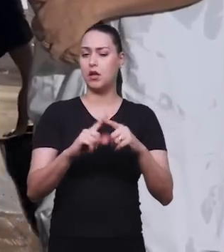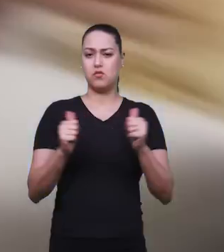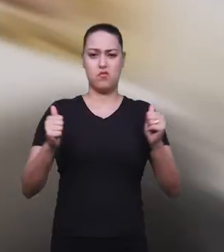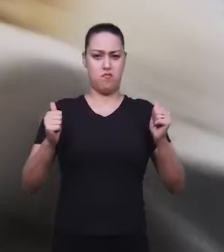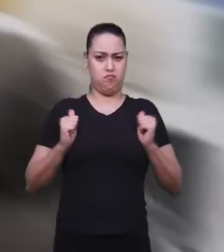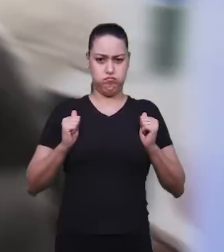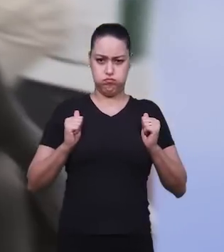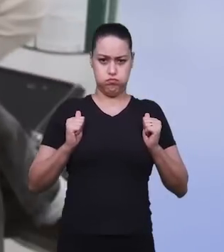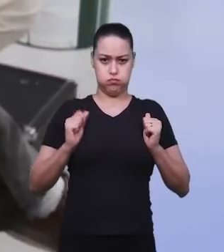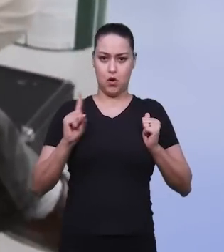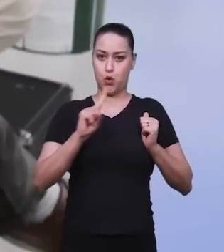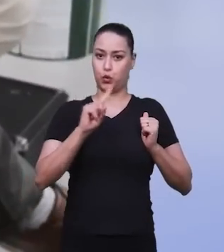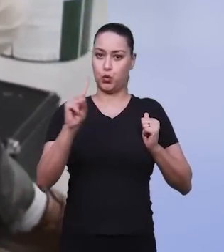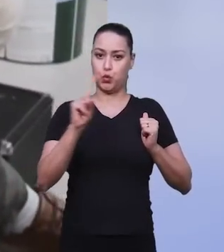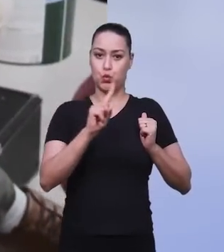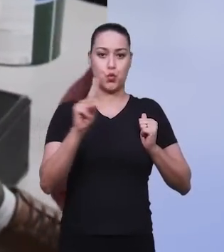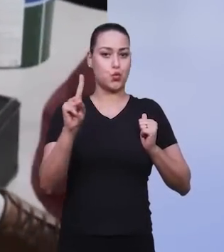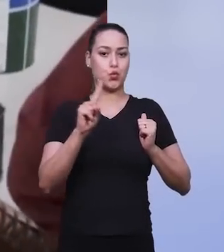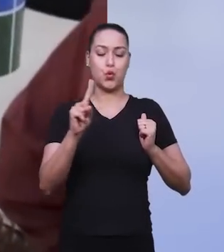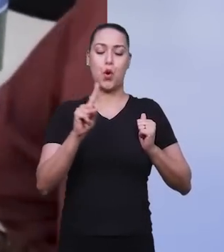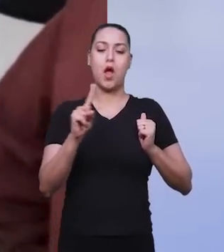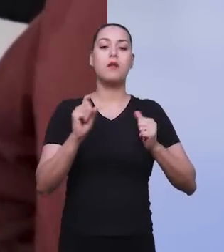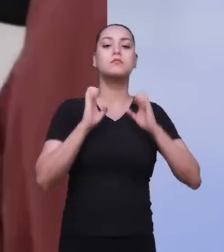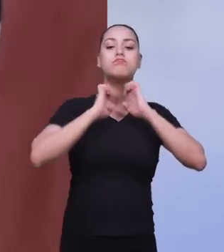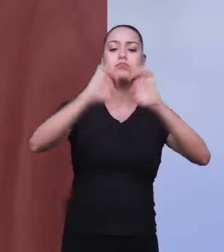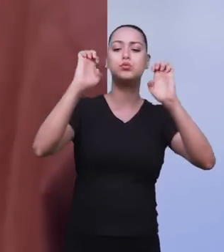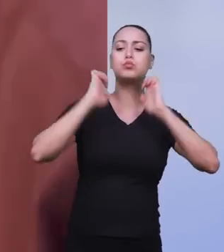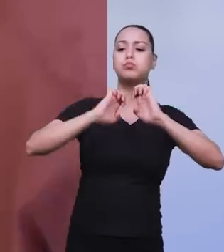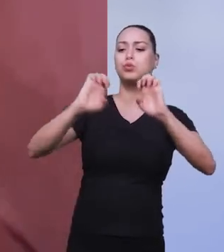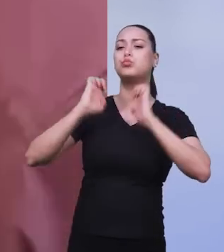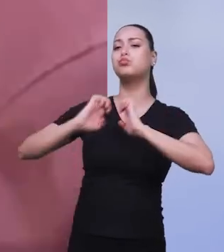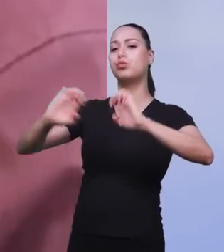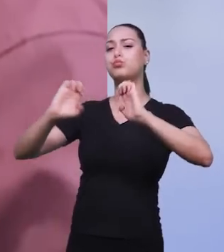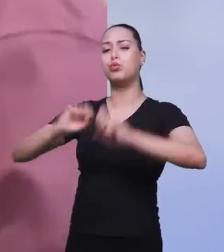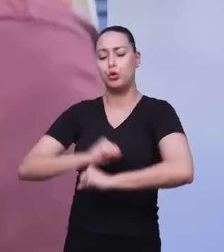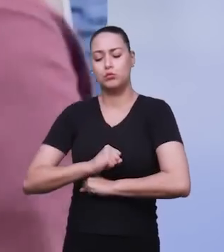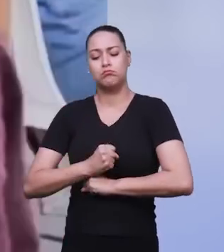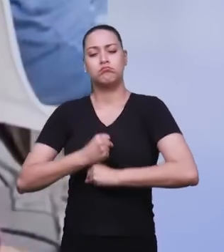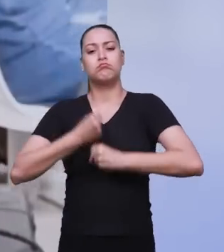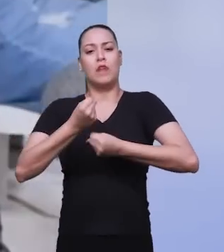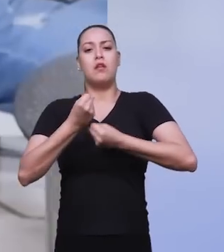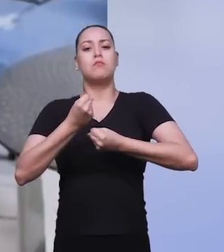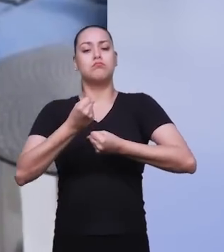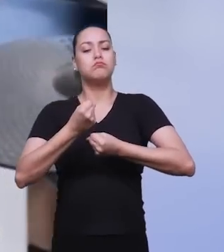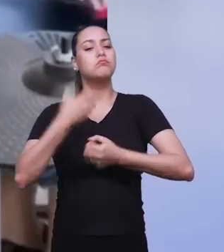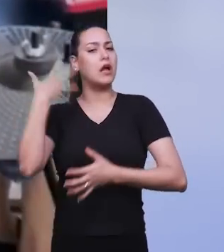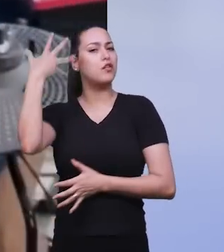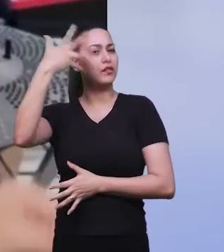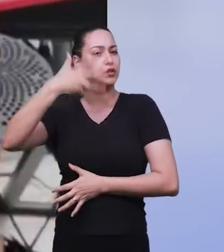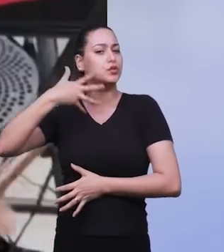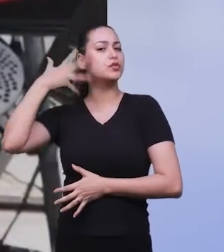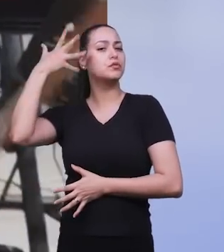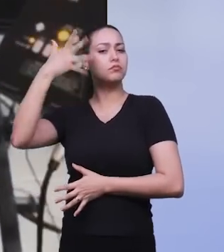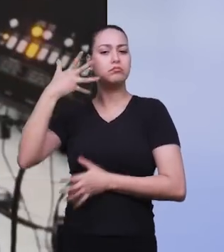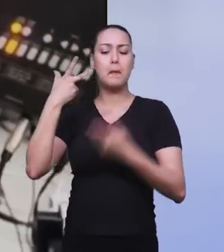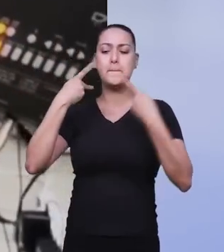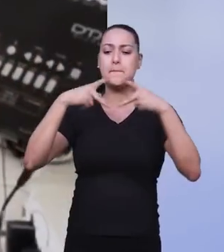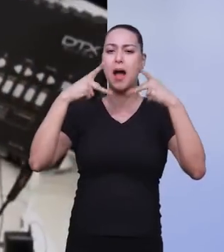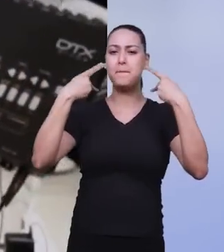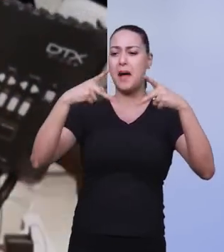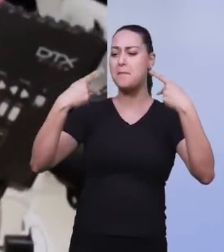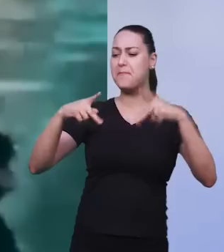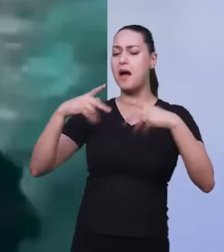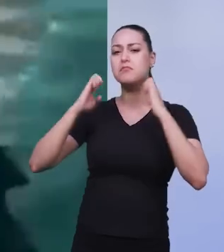ficou no comodismo, mas que saiu ao campo, que abriu ponte de pregação, que evangelizou. E o que marca